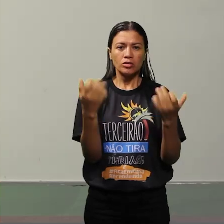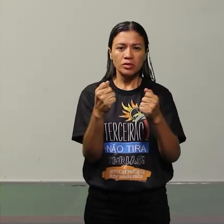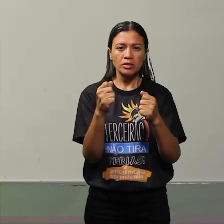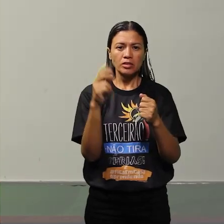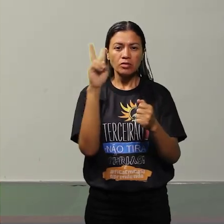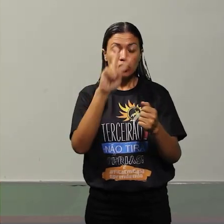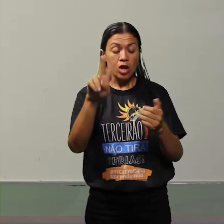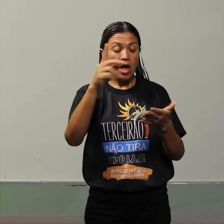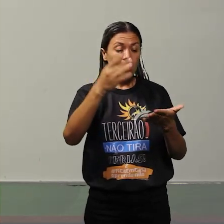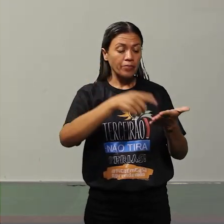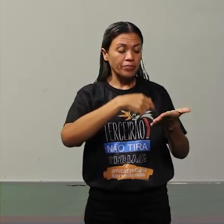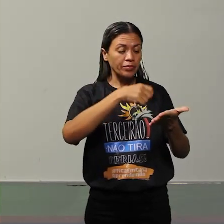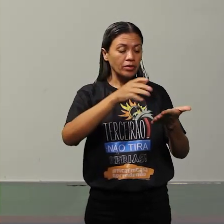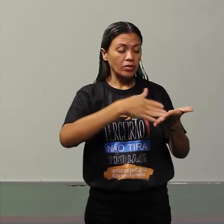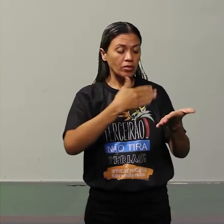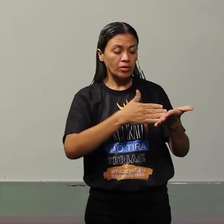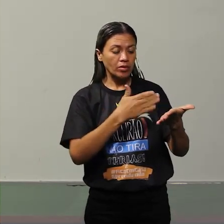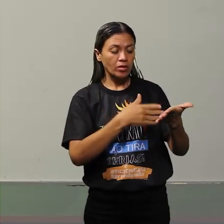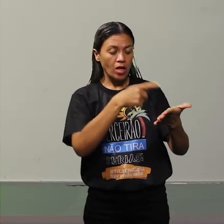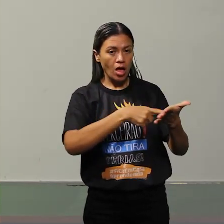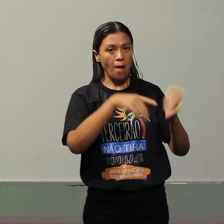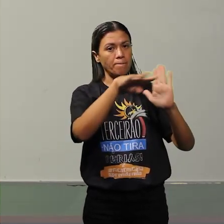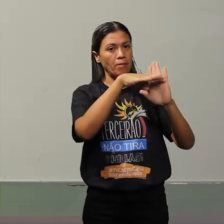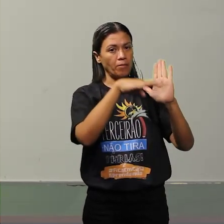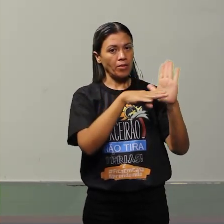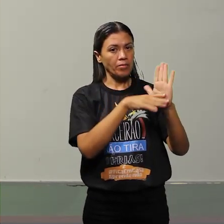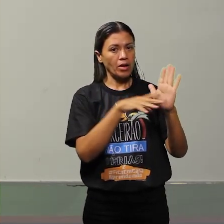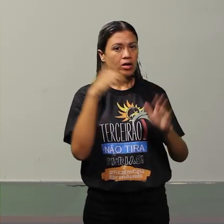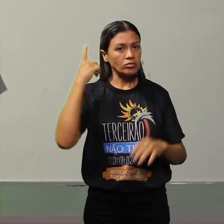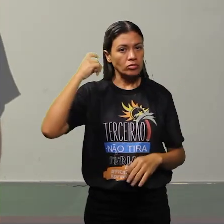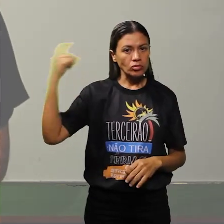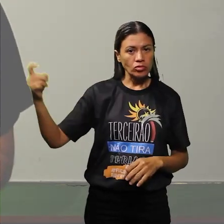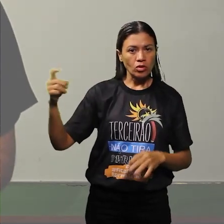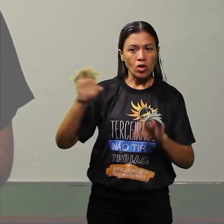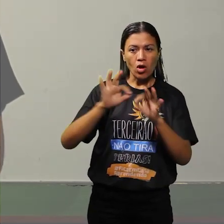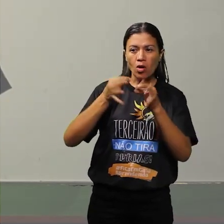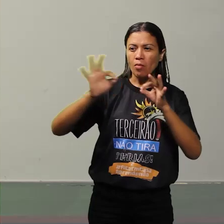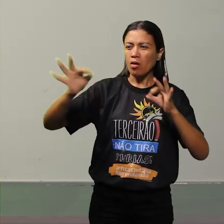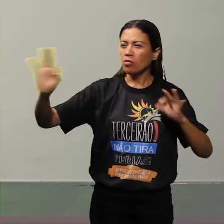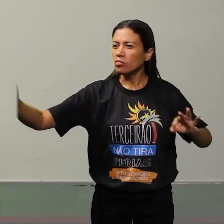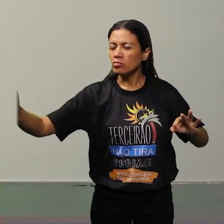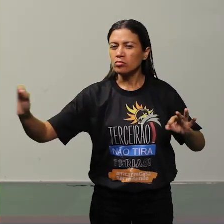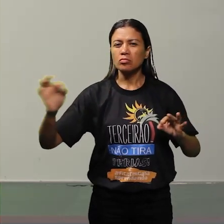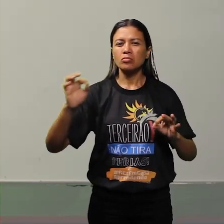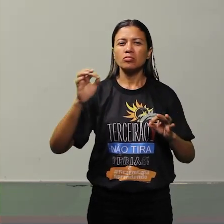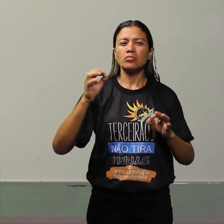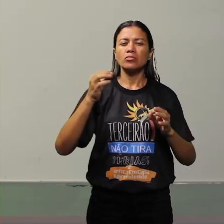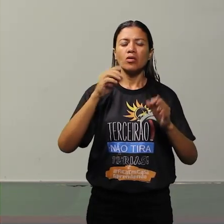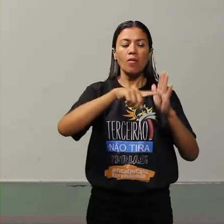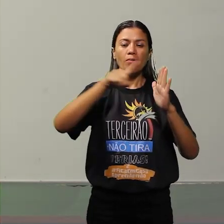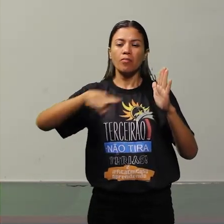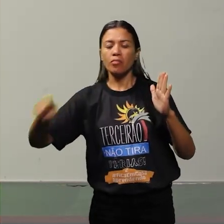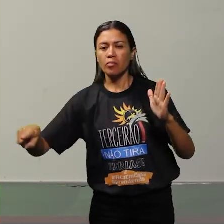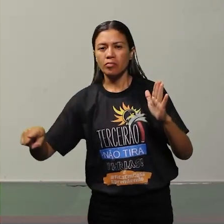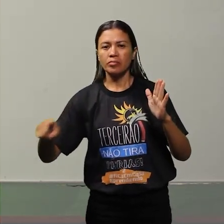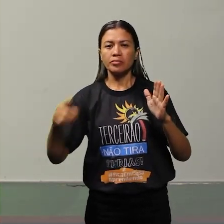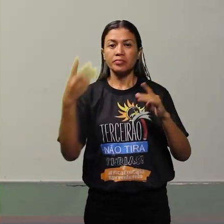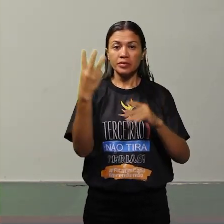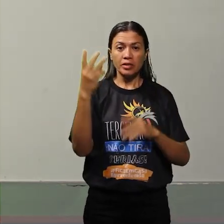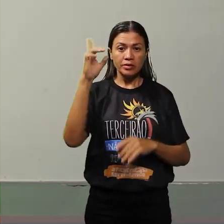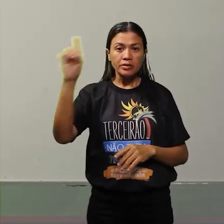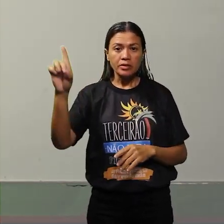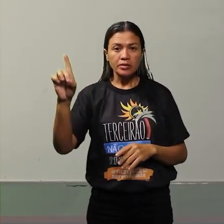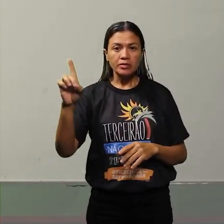olhando no seu caderninho aí a classificação do som. É uma onda o quê? Longitudinal, é uma onda mecânica, é uma onda tridimensional,